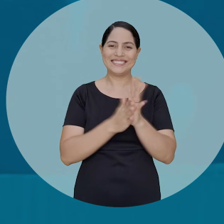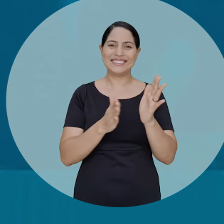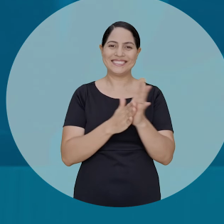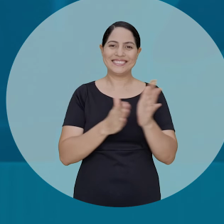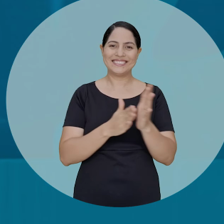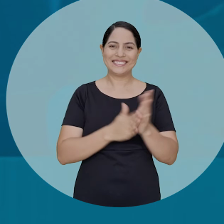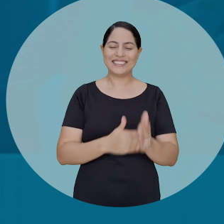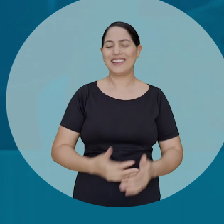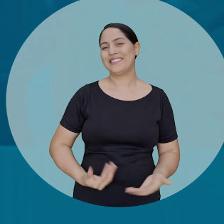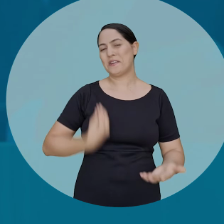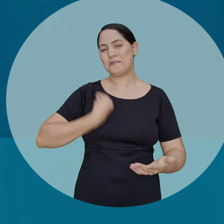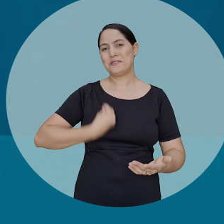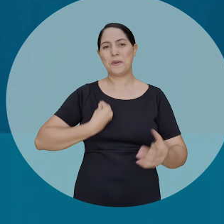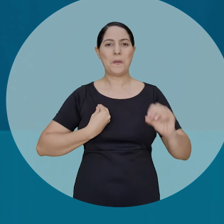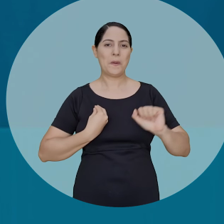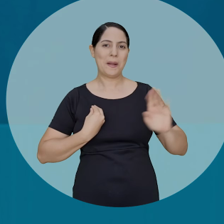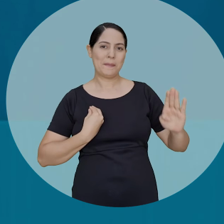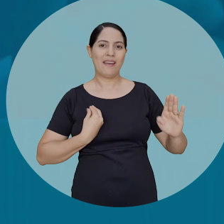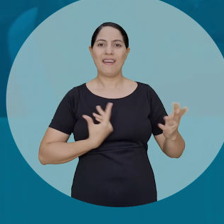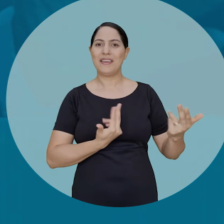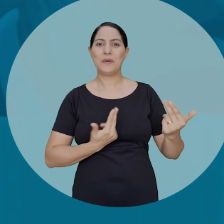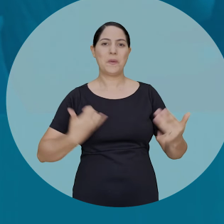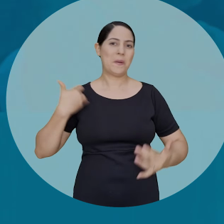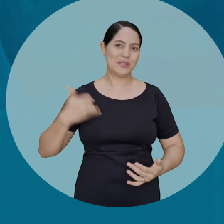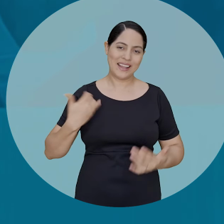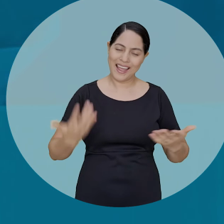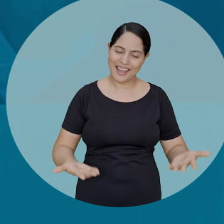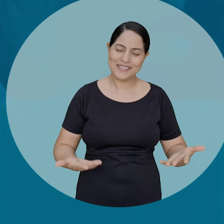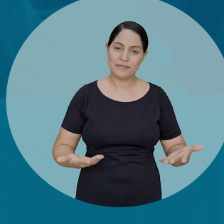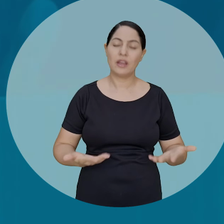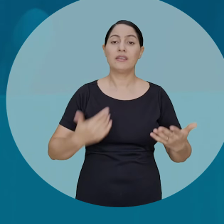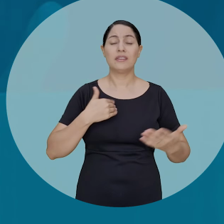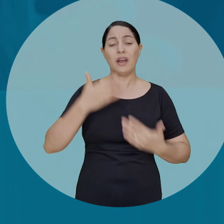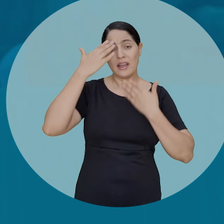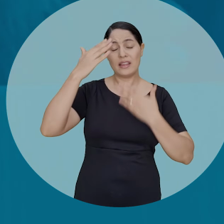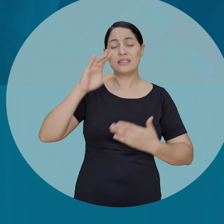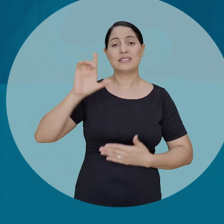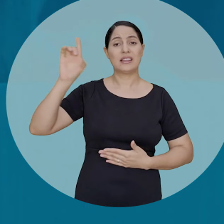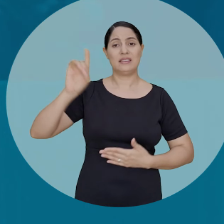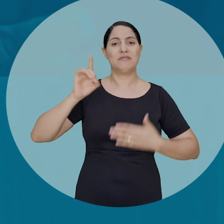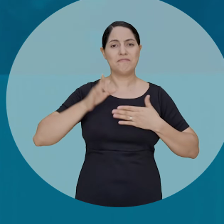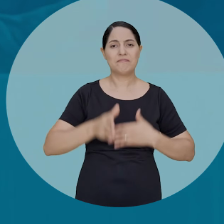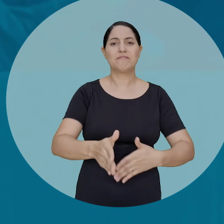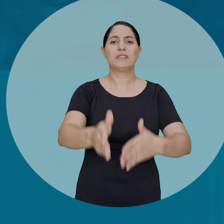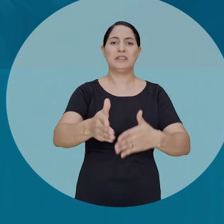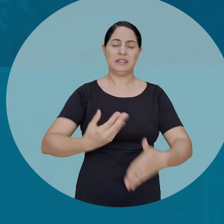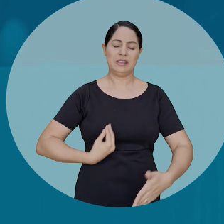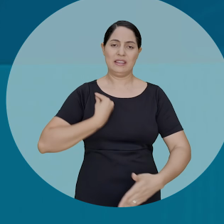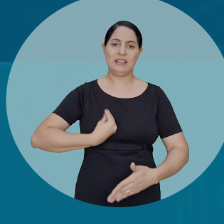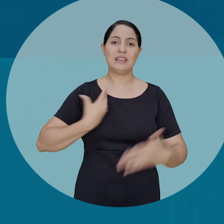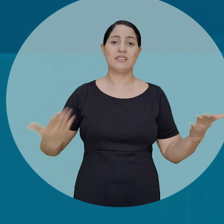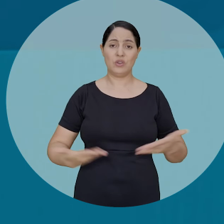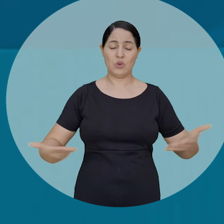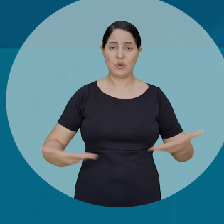Eu tenho o tempo que tem a ordem e agradeço a Deus o destino que Ele me deu, de tal modo que aqui venho